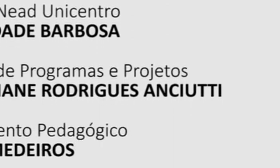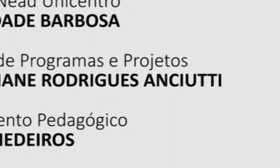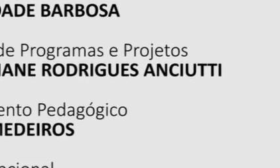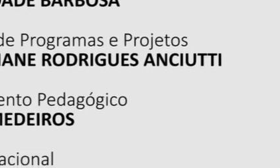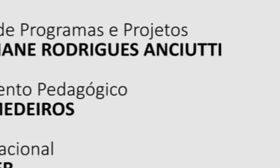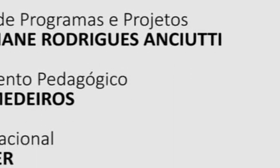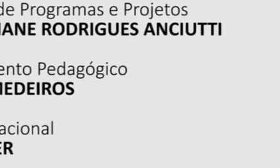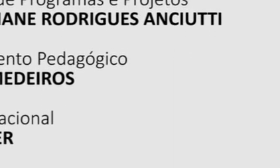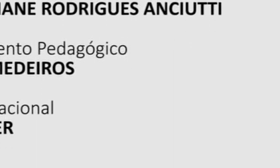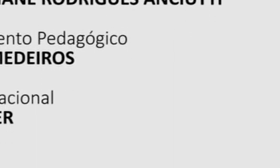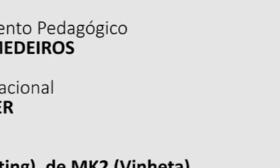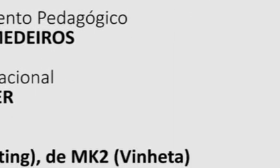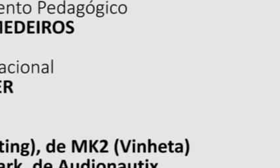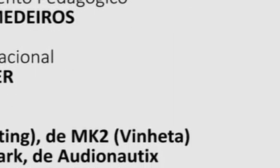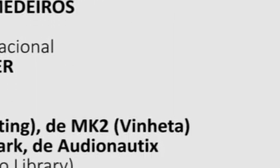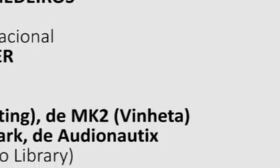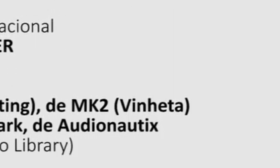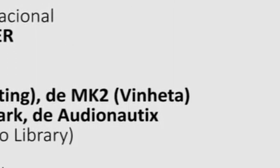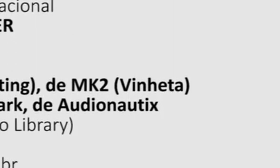Música